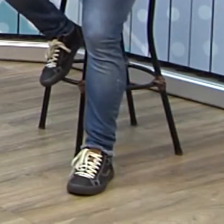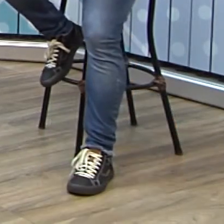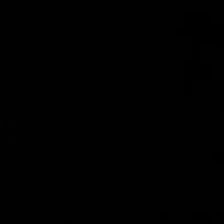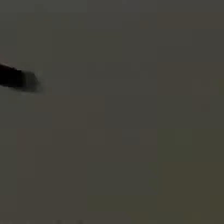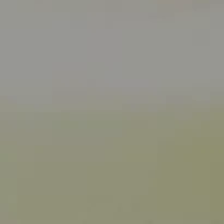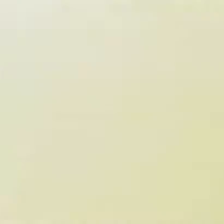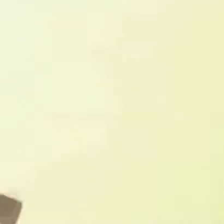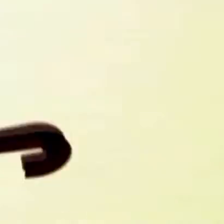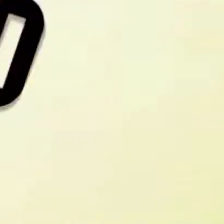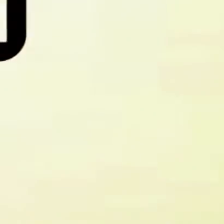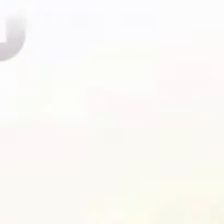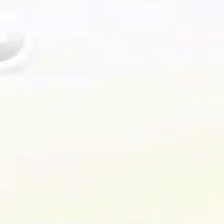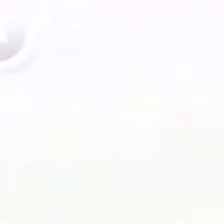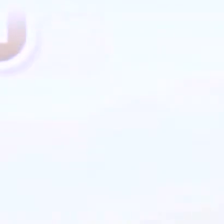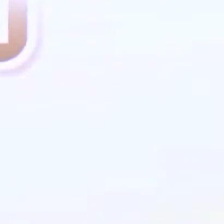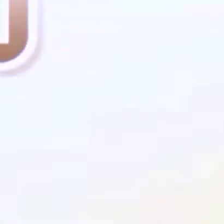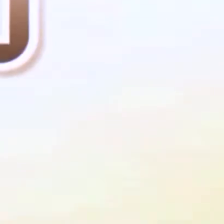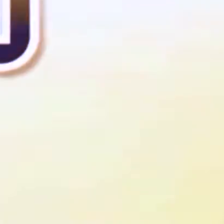dica.